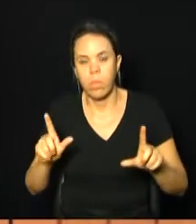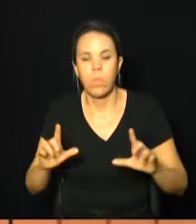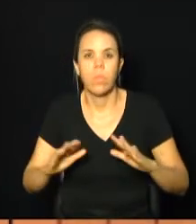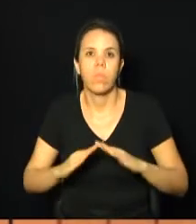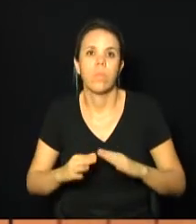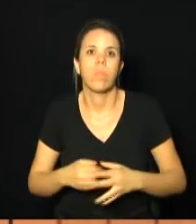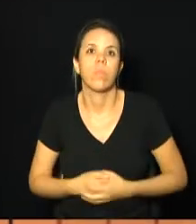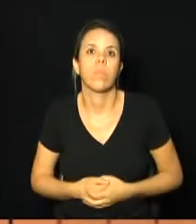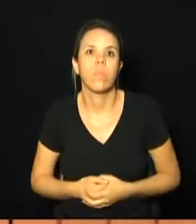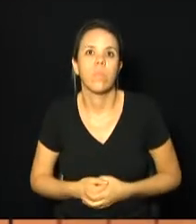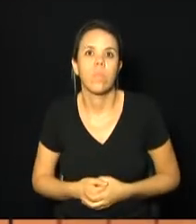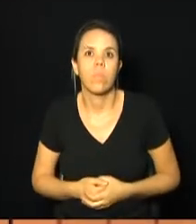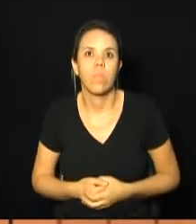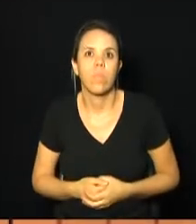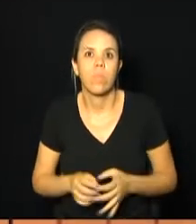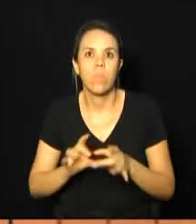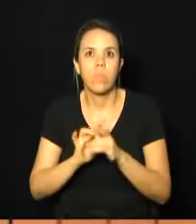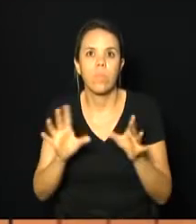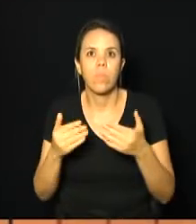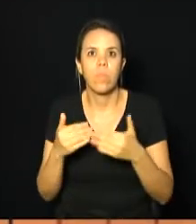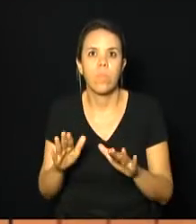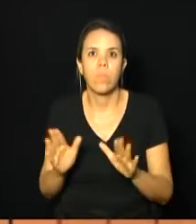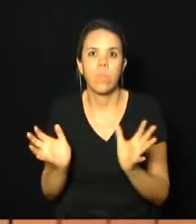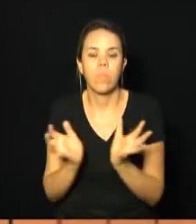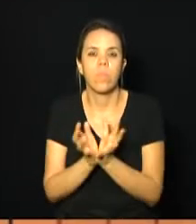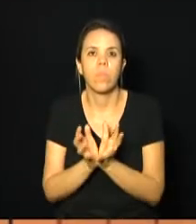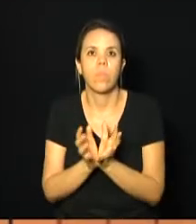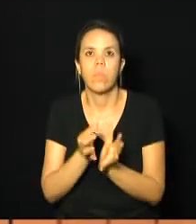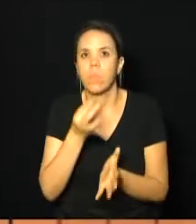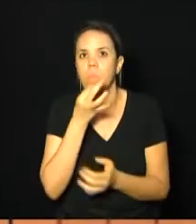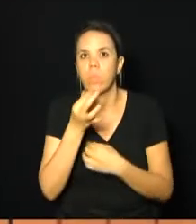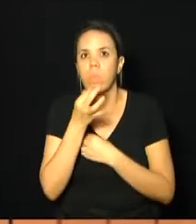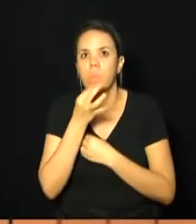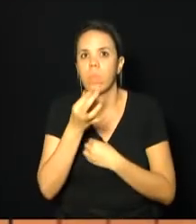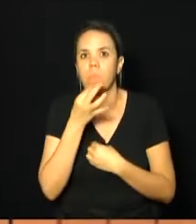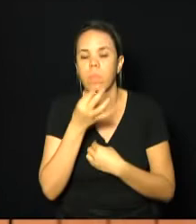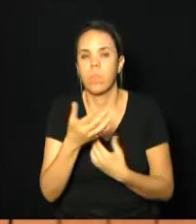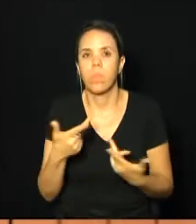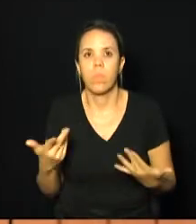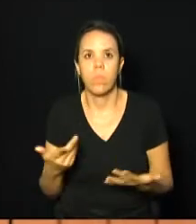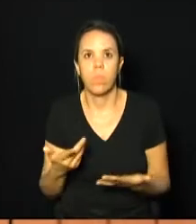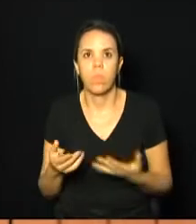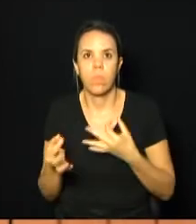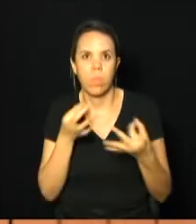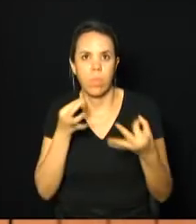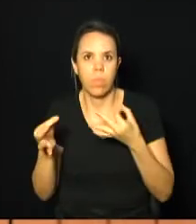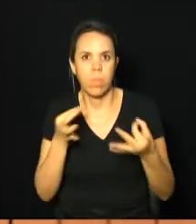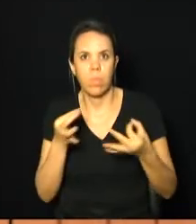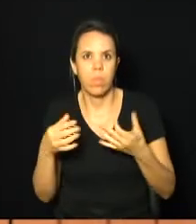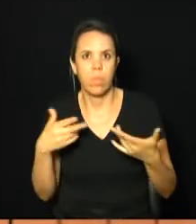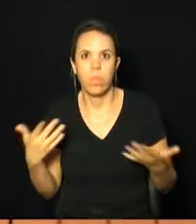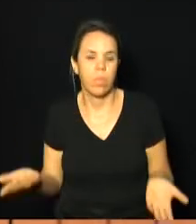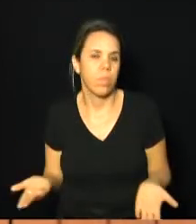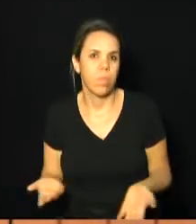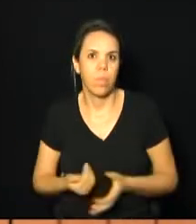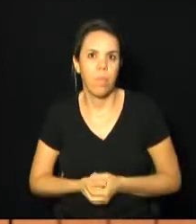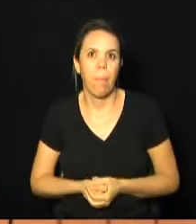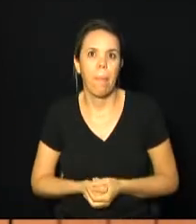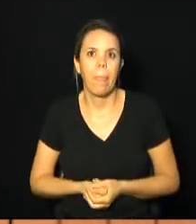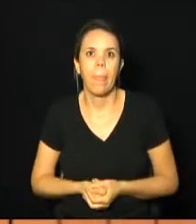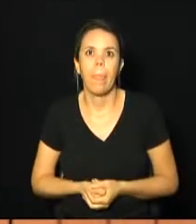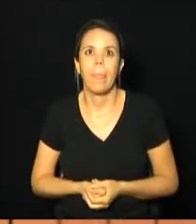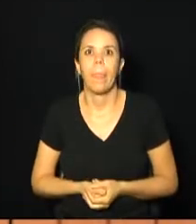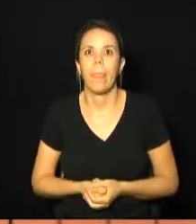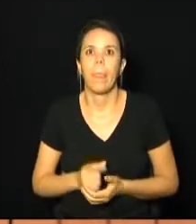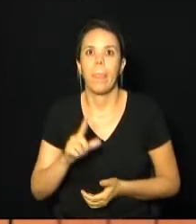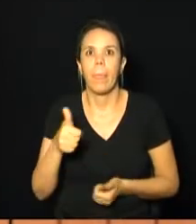casa. Deixamos aberto essa comissão para sugestões, opiniões, críticas. E